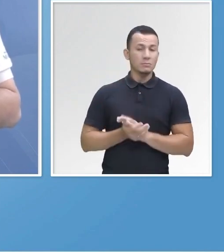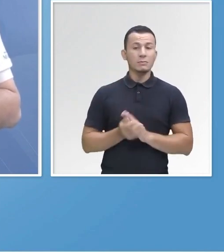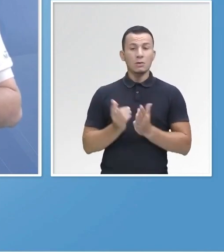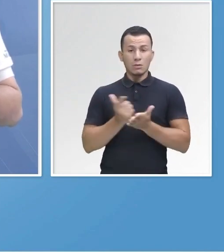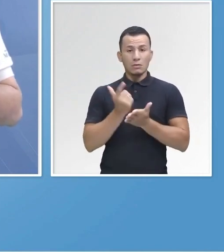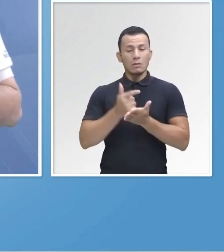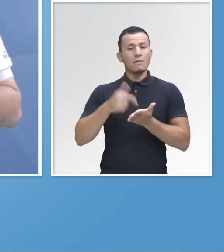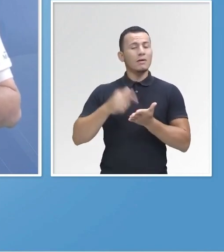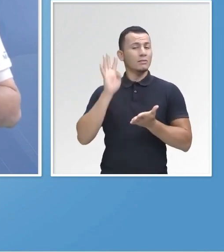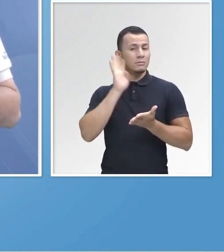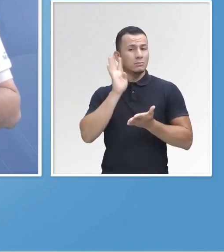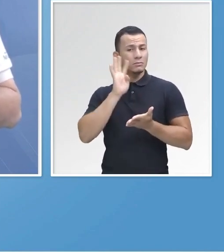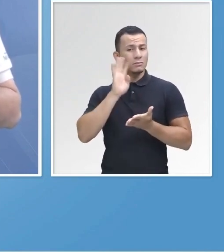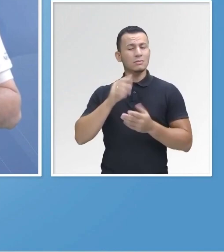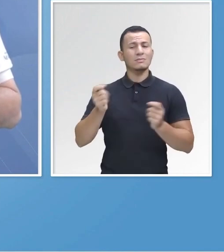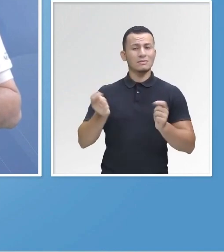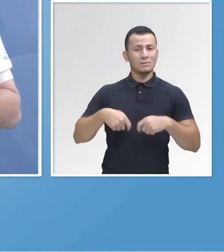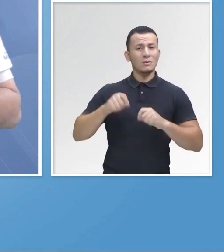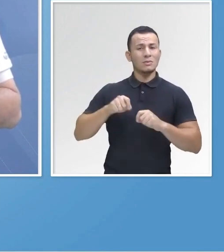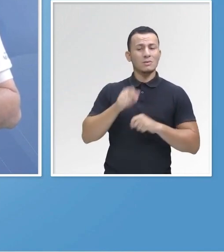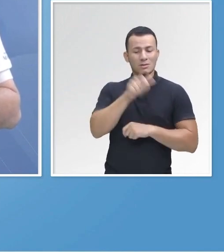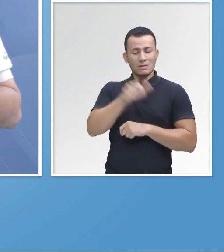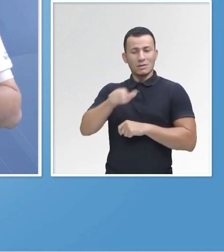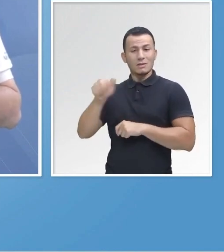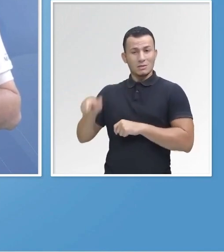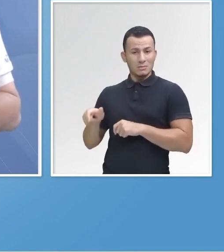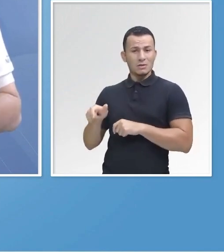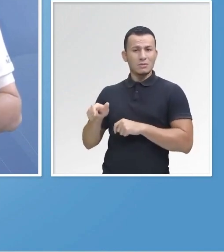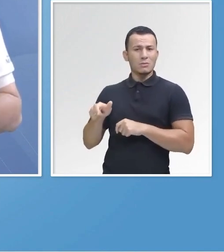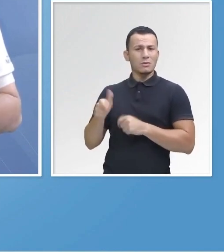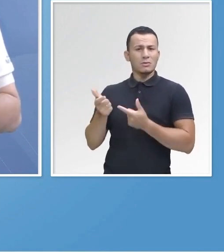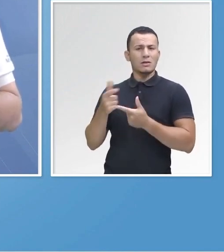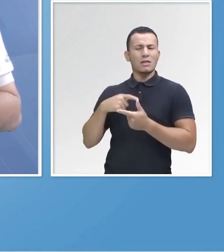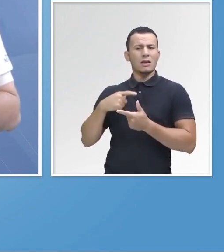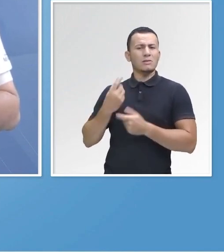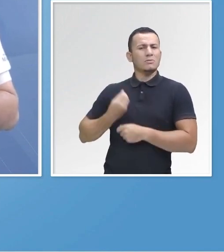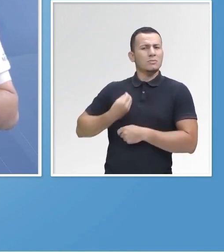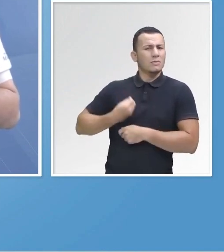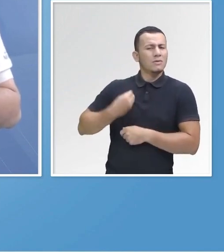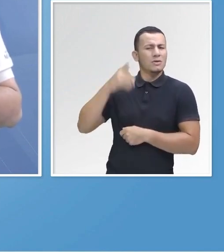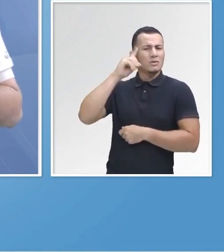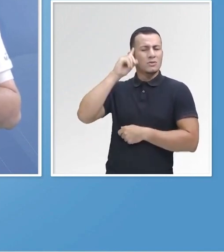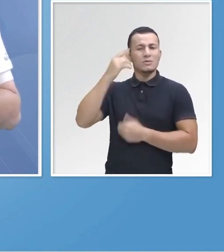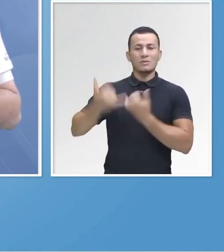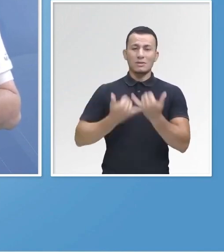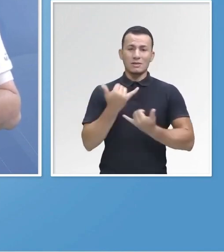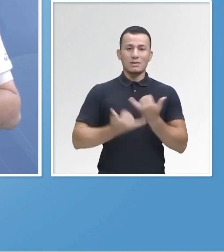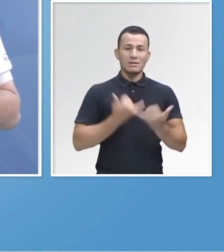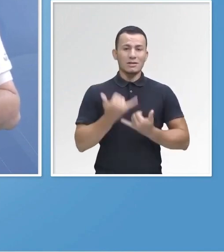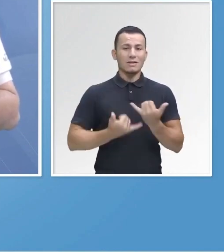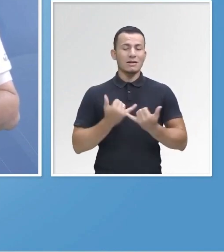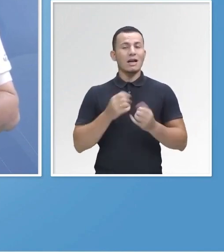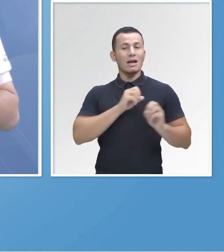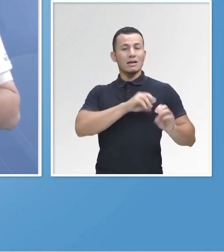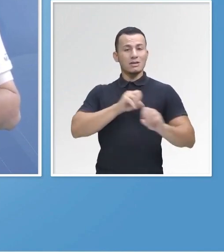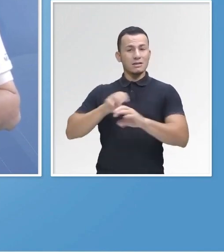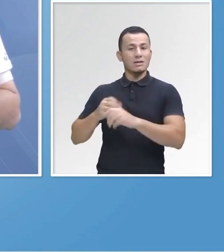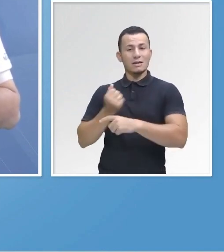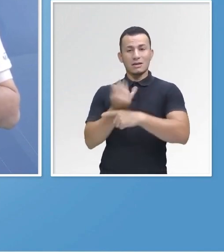muito divertida vai fazer com que os personagens através de situações do dia a dia de brincadeiras de ensino infrações e tal medida